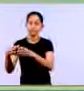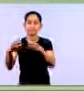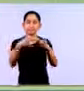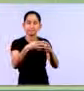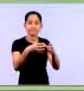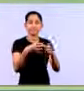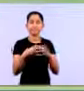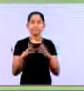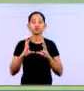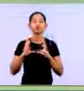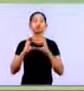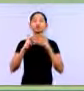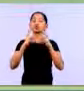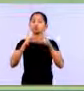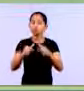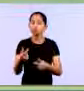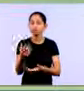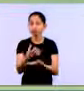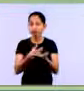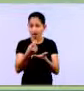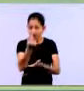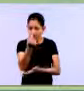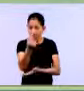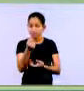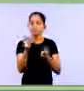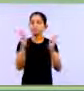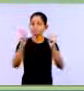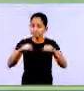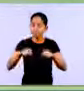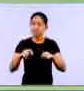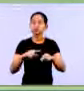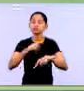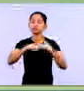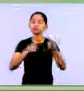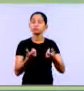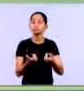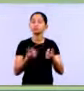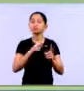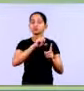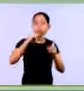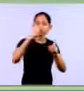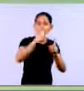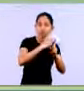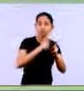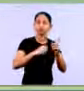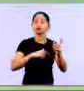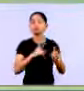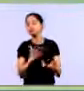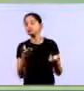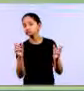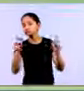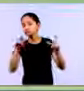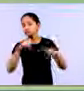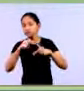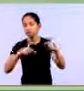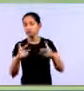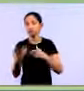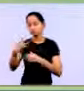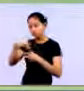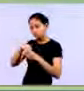de modo que toda a arrecadação possa retornar a esses entes e eles possam executar o seu orçamento de modo